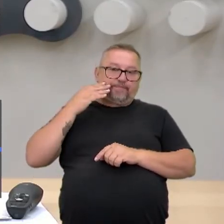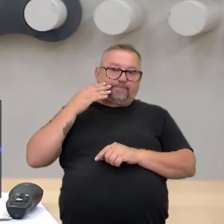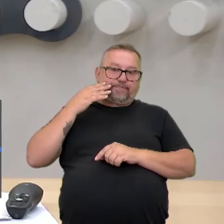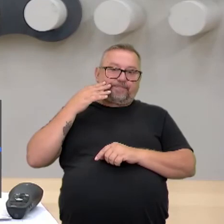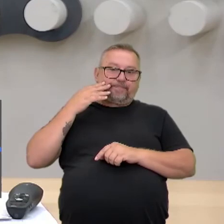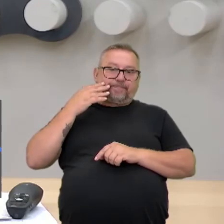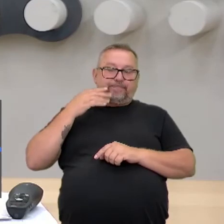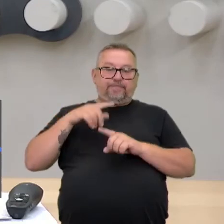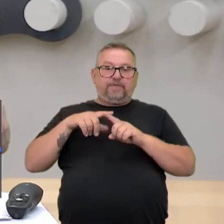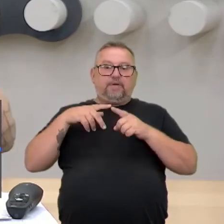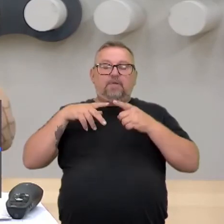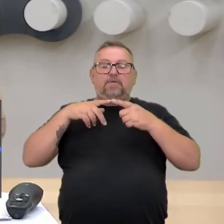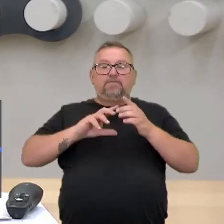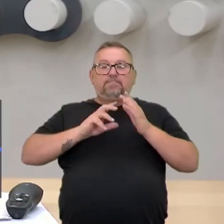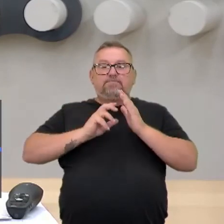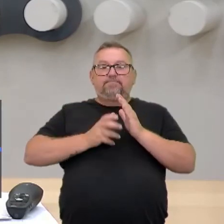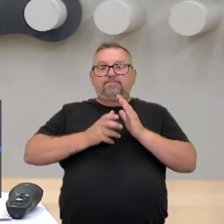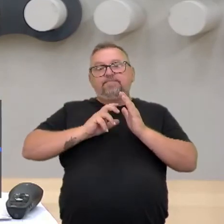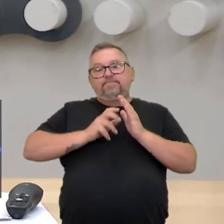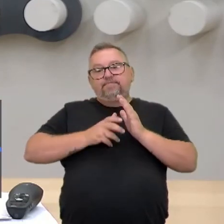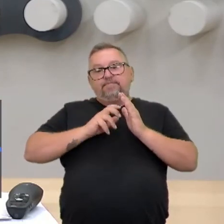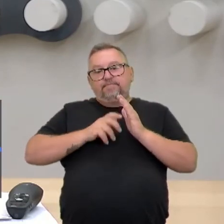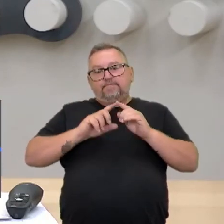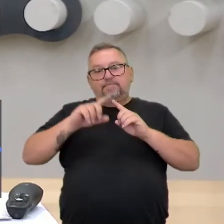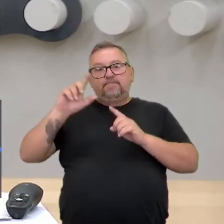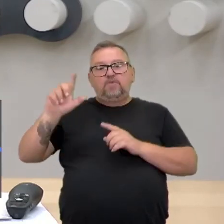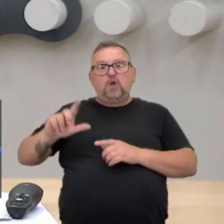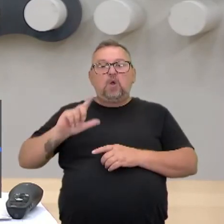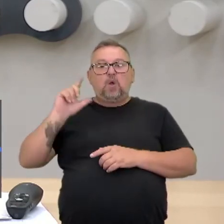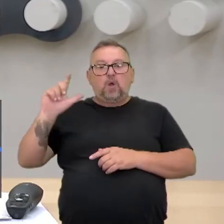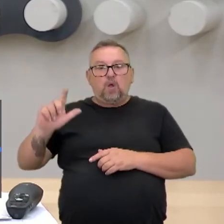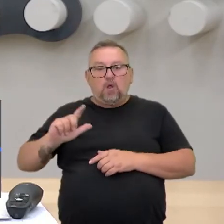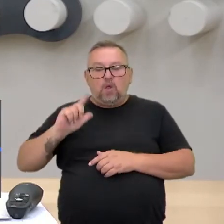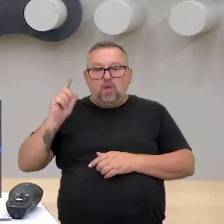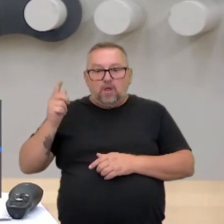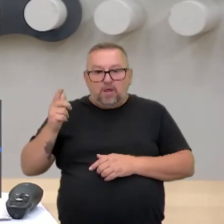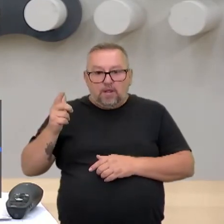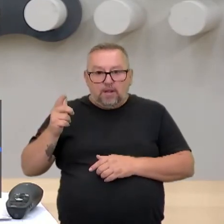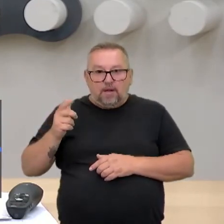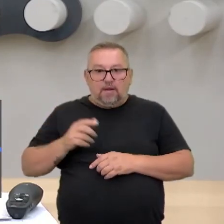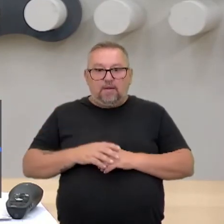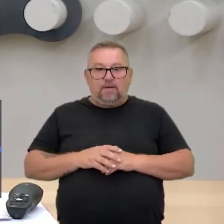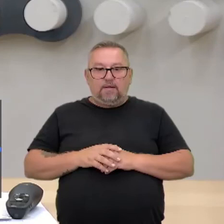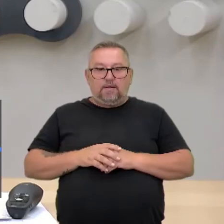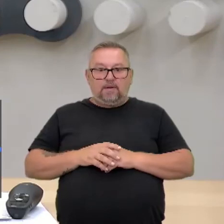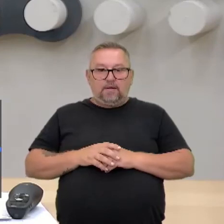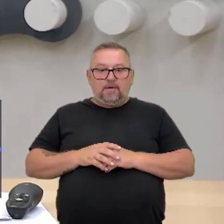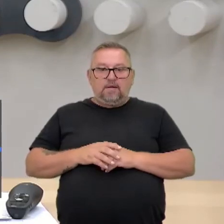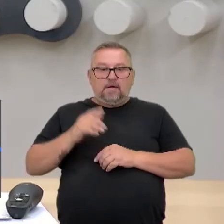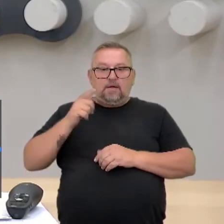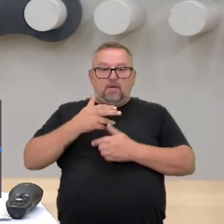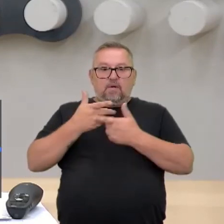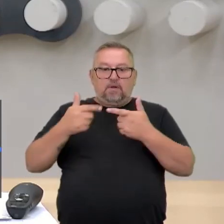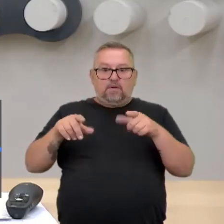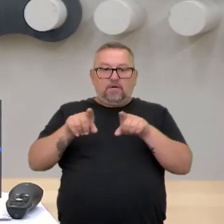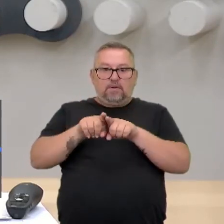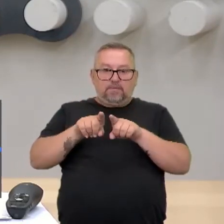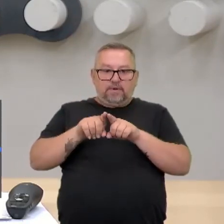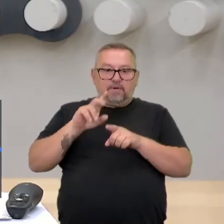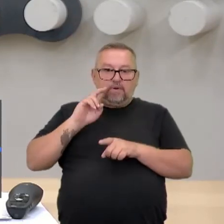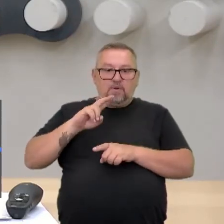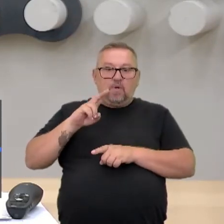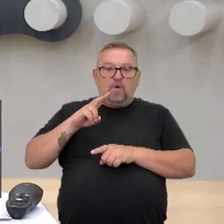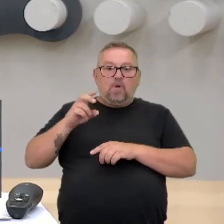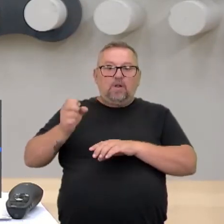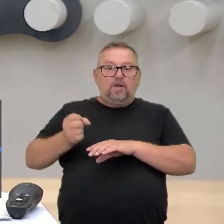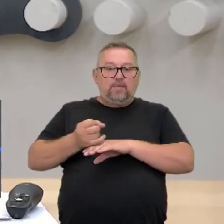como muito mecanicista muito lógica não dando lugar a outras outros afetos como